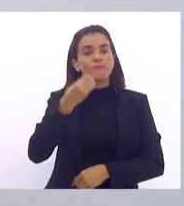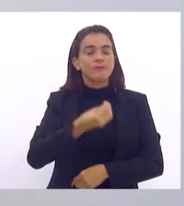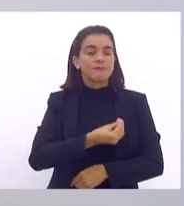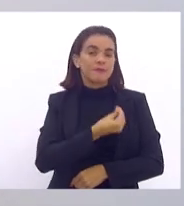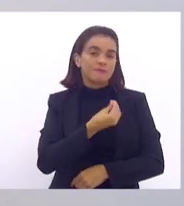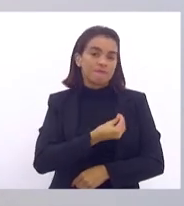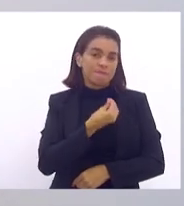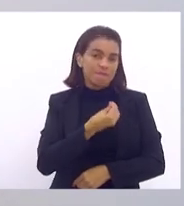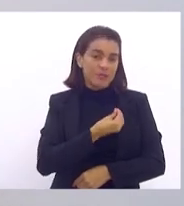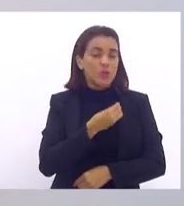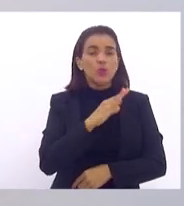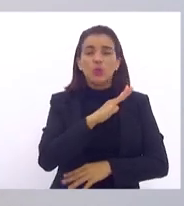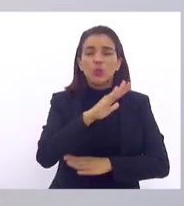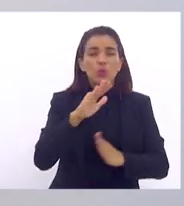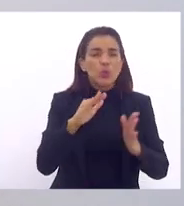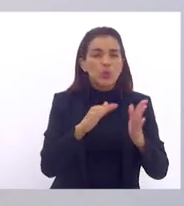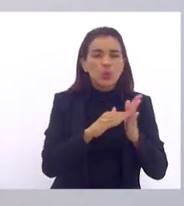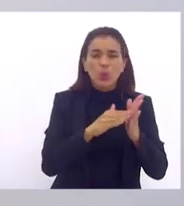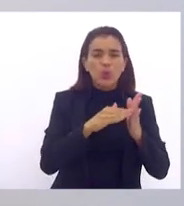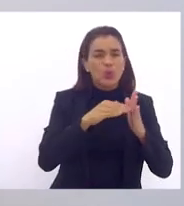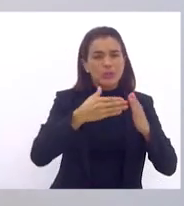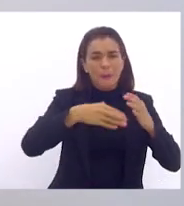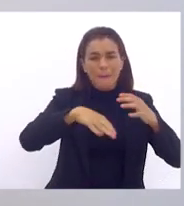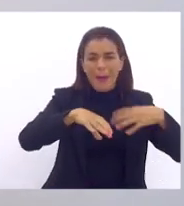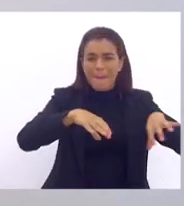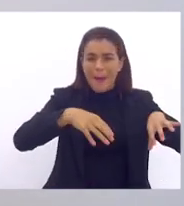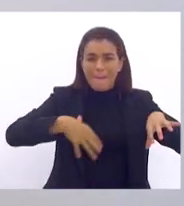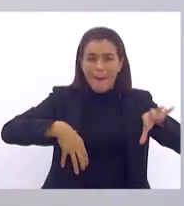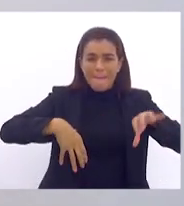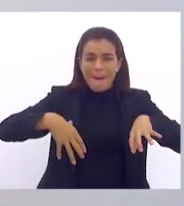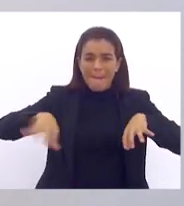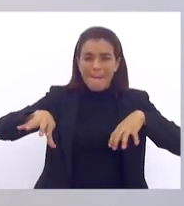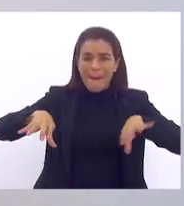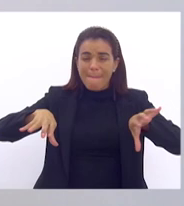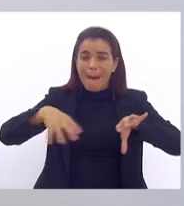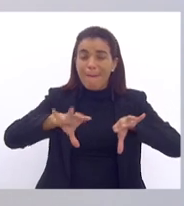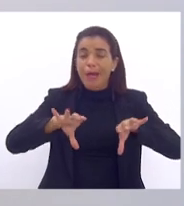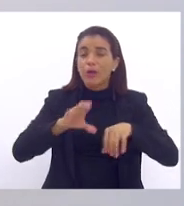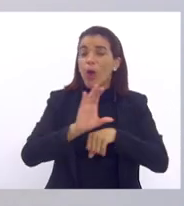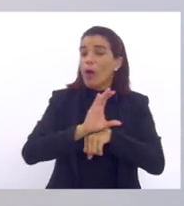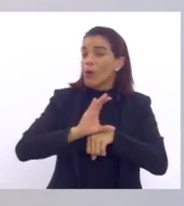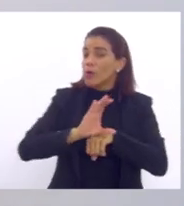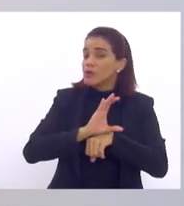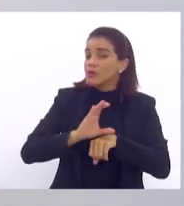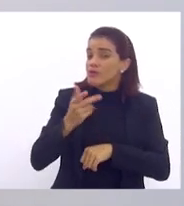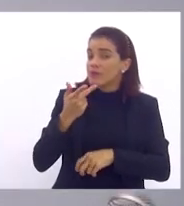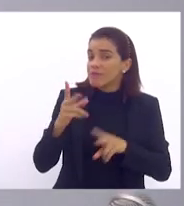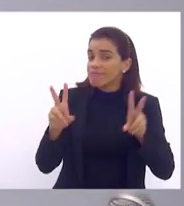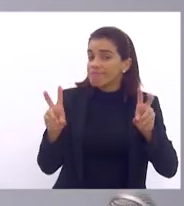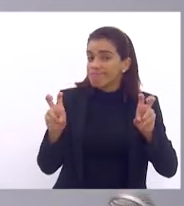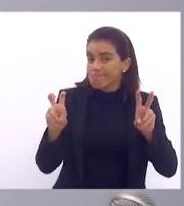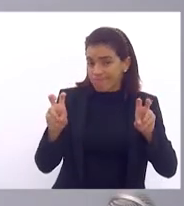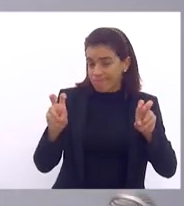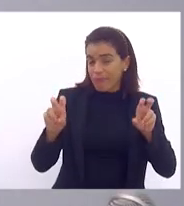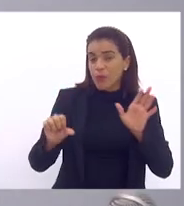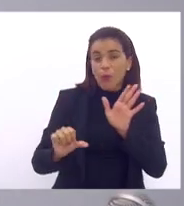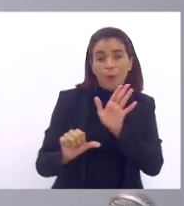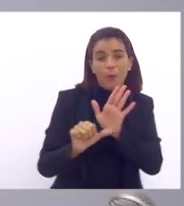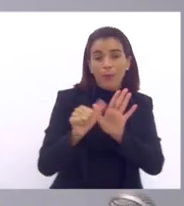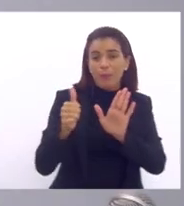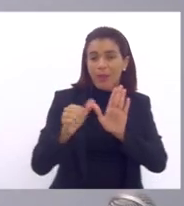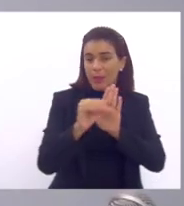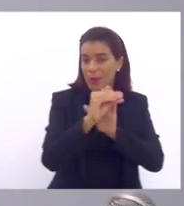Toda essa dicotomia numa de uma constituição que diz no seu primeiro